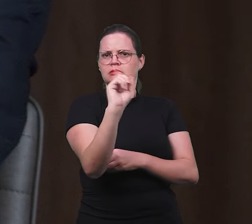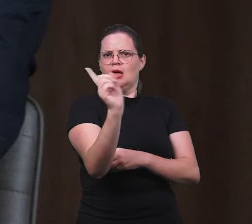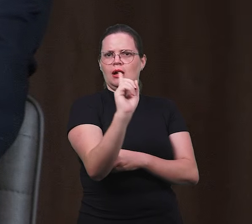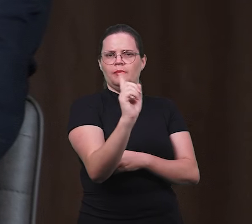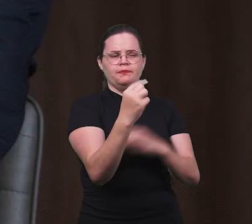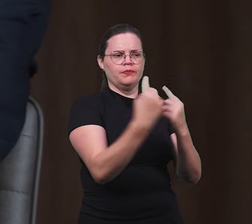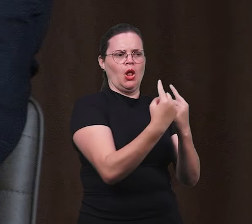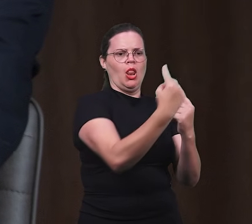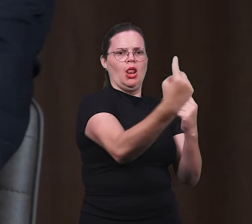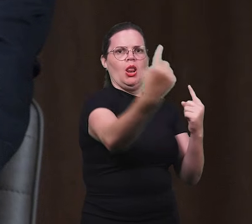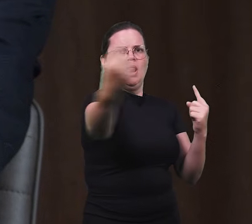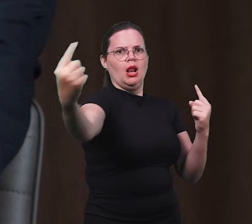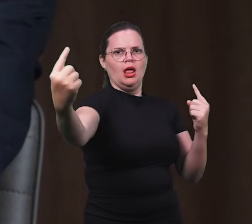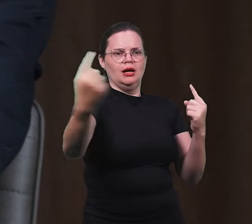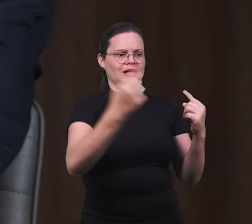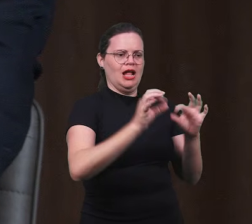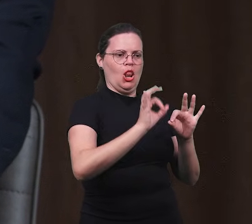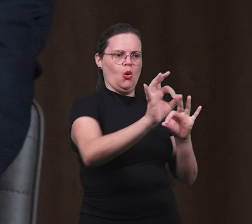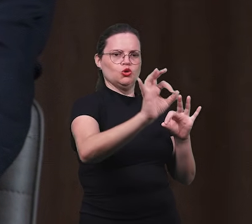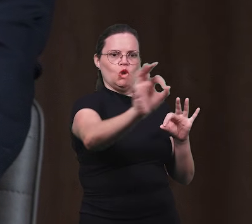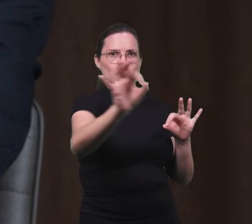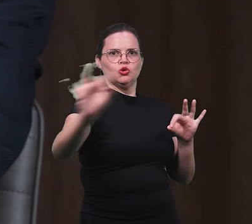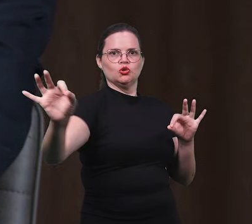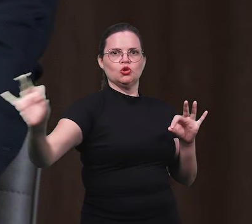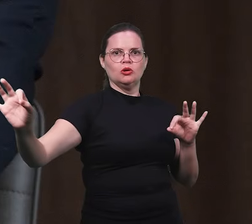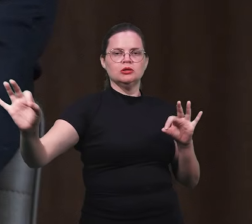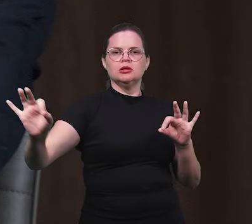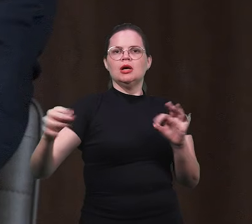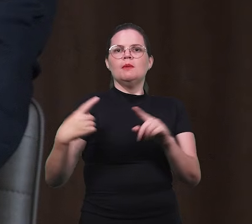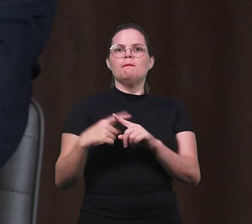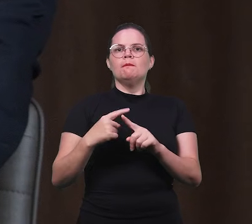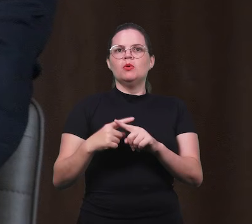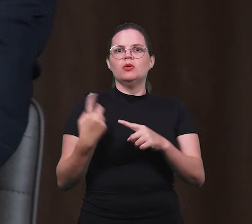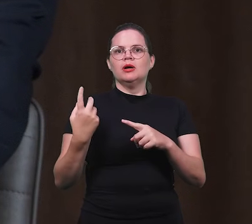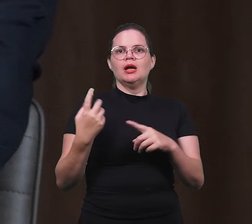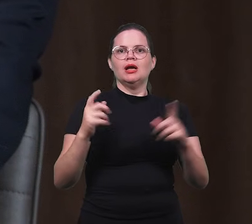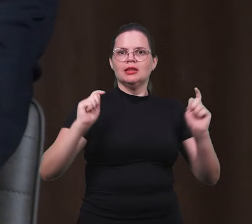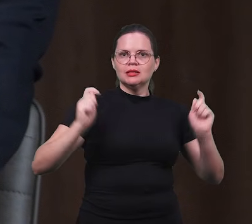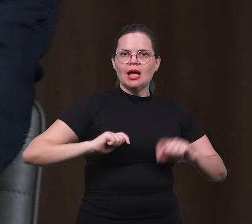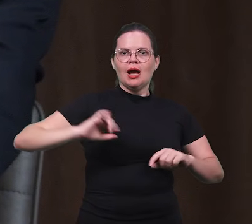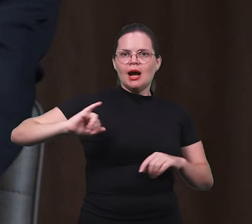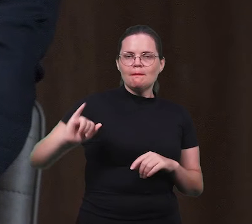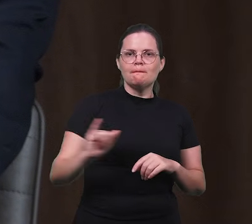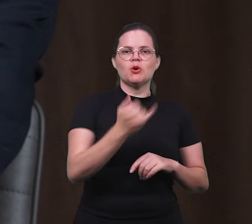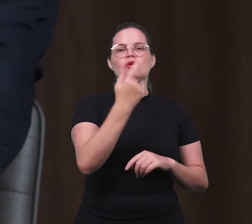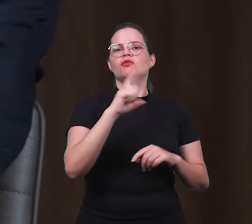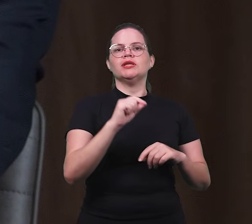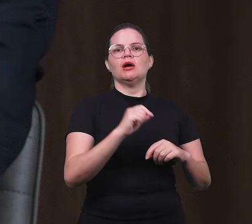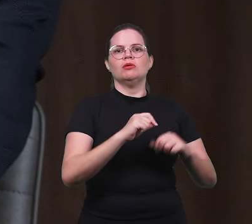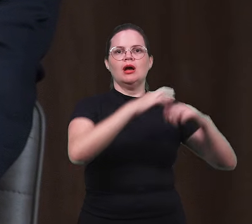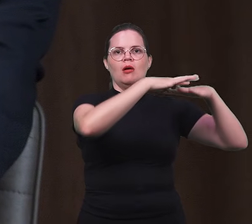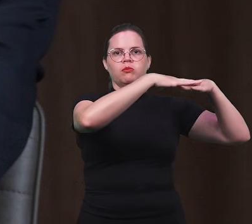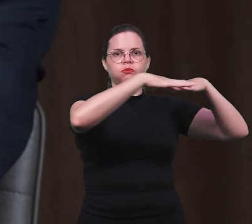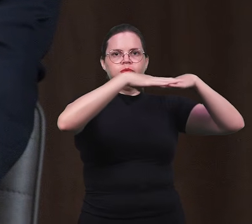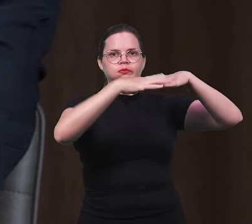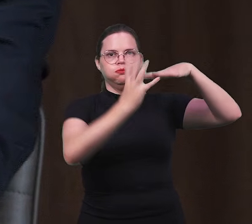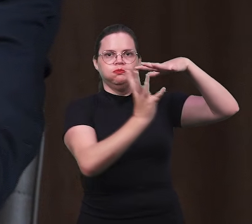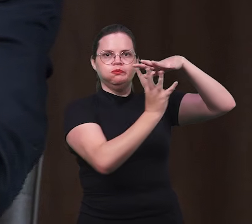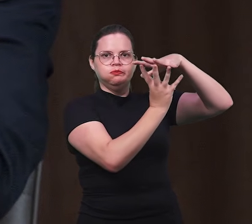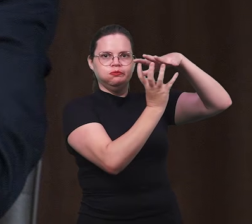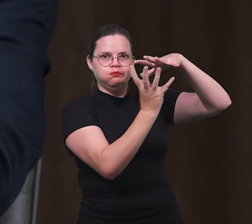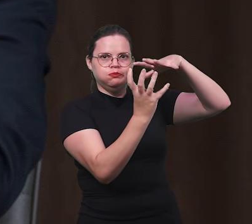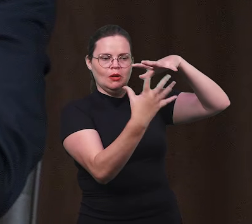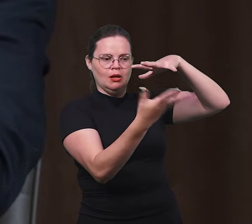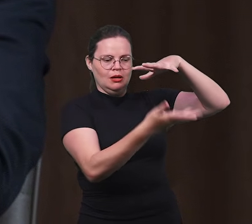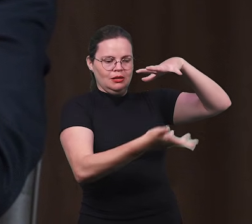ficar muito próximo, boa parte do dia, uma videira vai fazer sombra para outra. E ela fica sem sol.